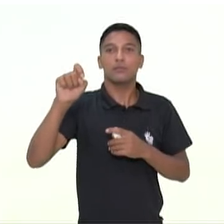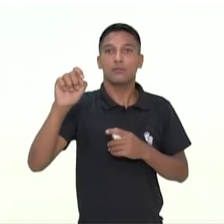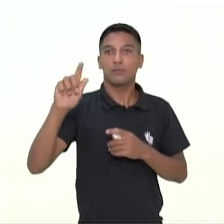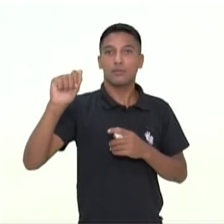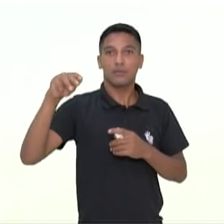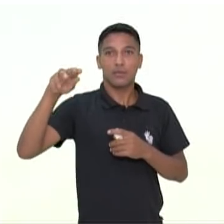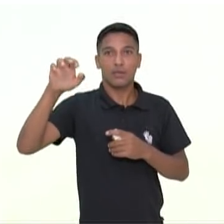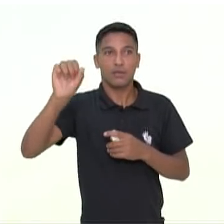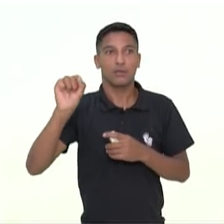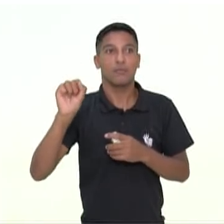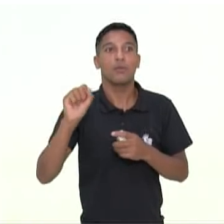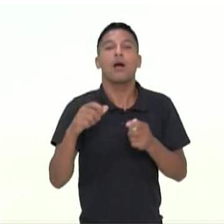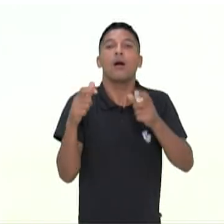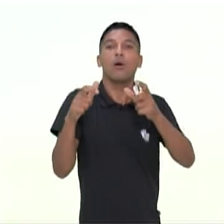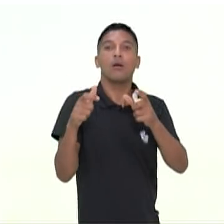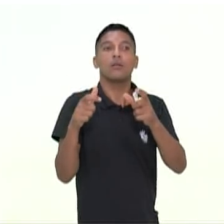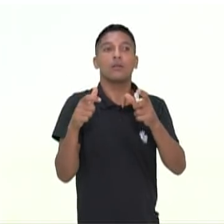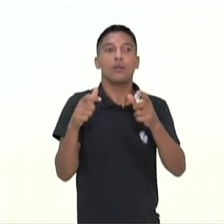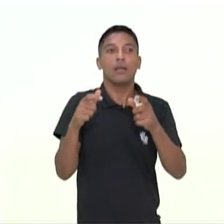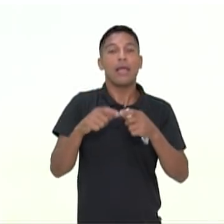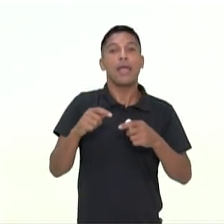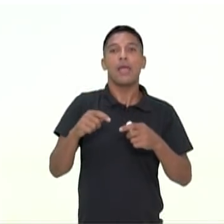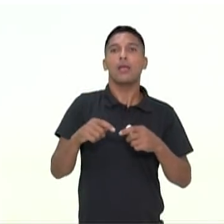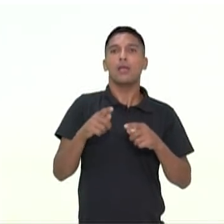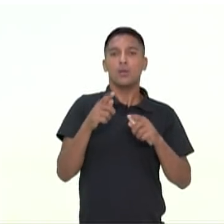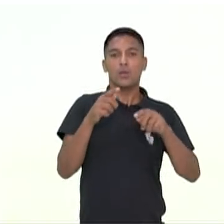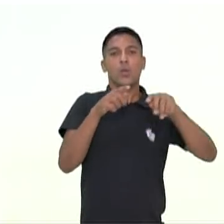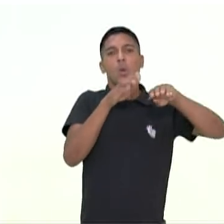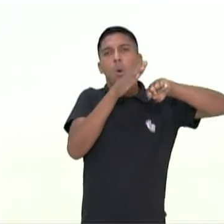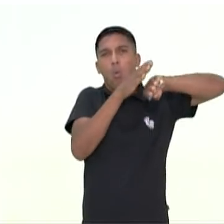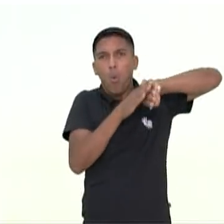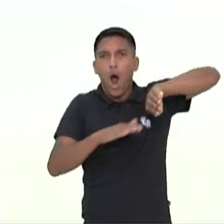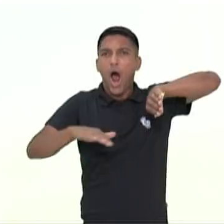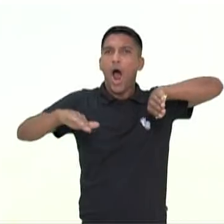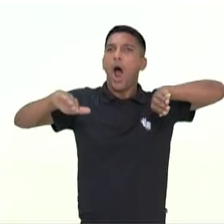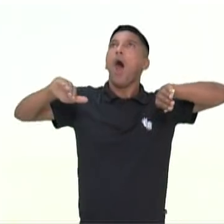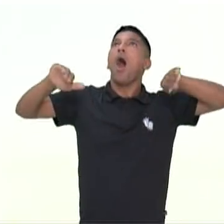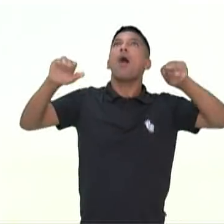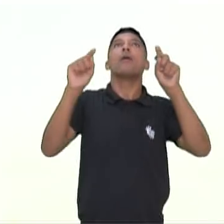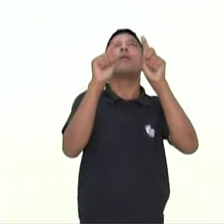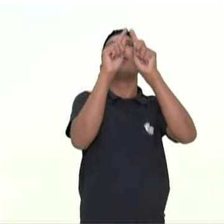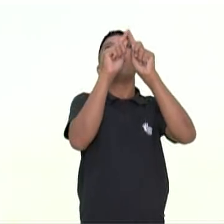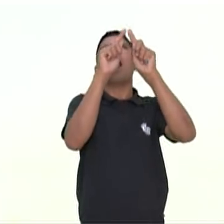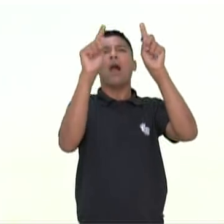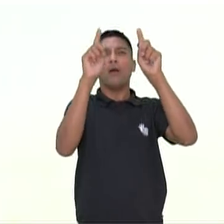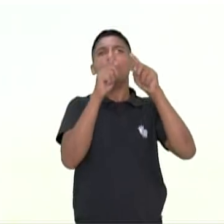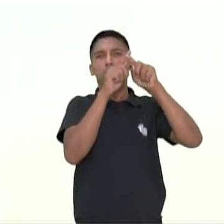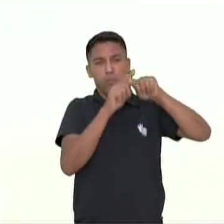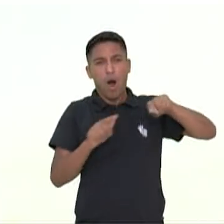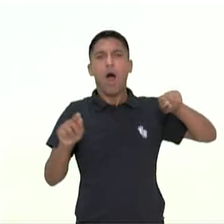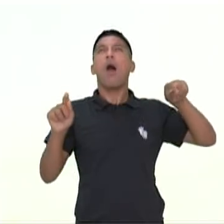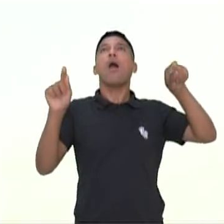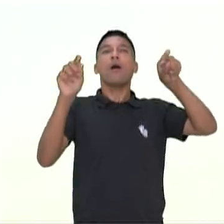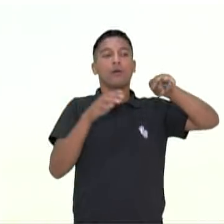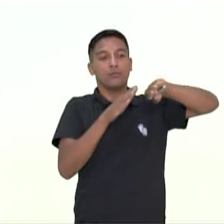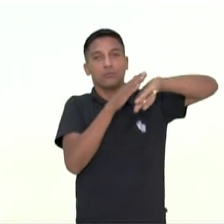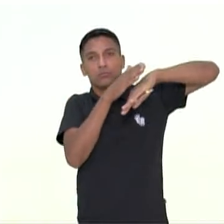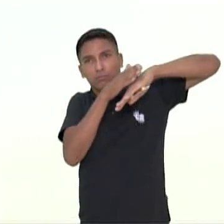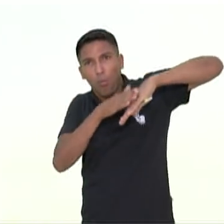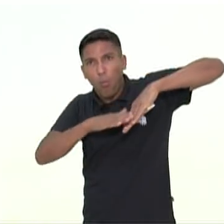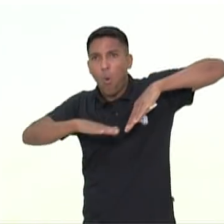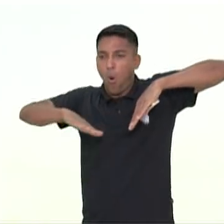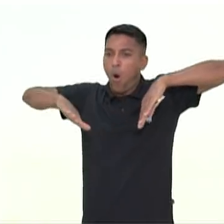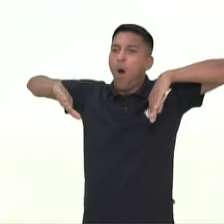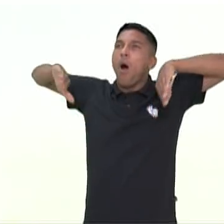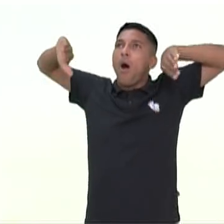é praticada em pistas extremamente altas, com altura mínima de 3,5 metros, denominadas de half